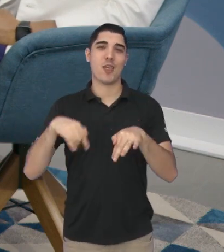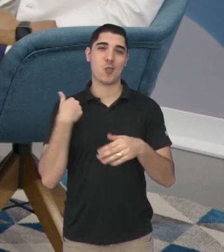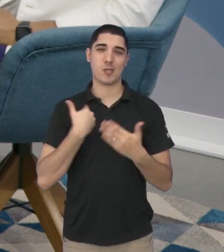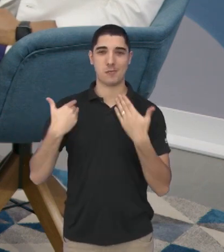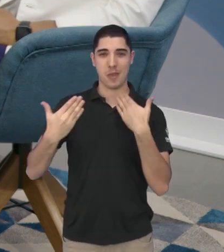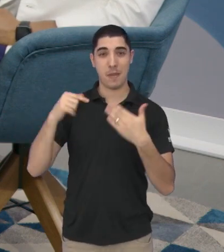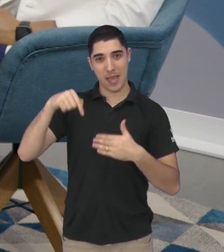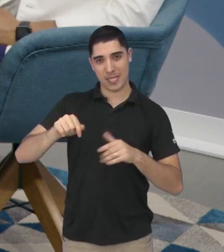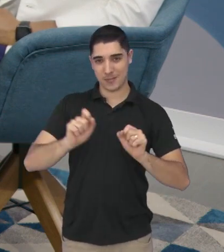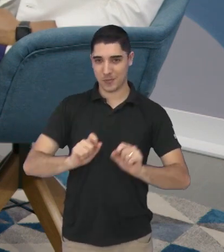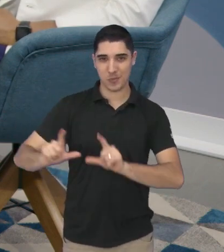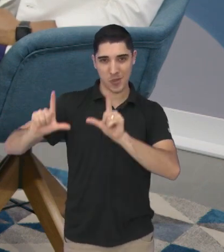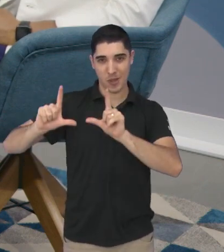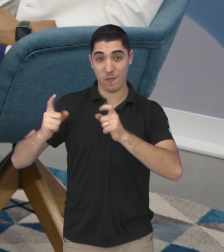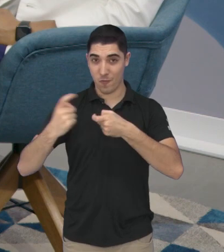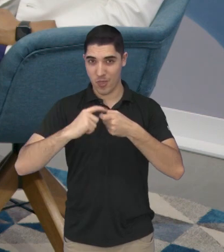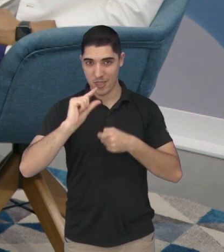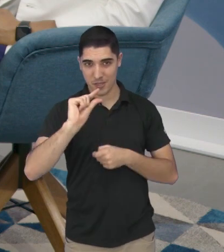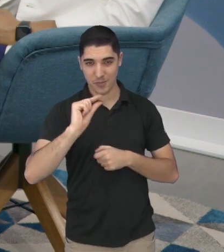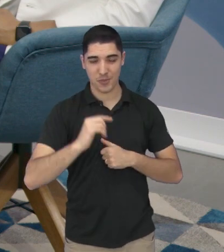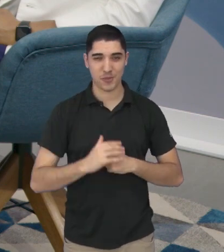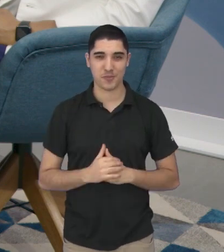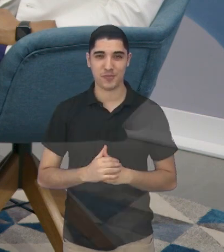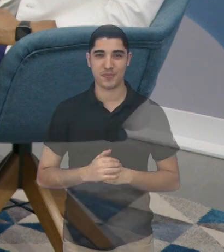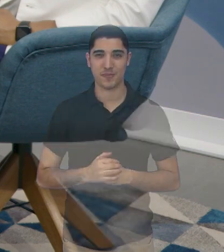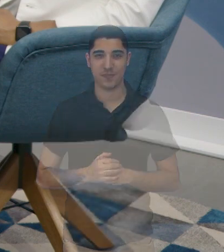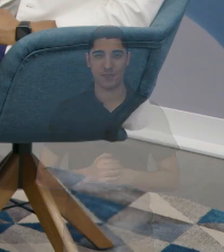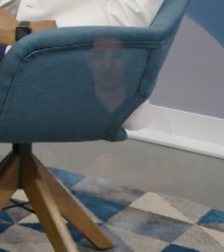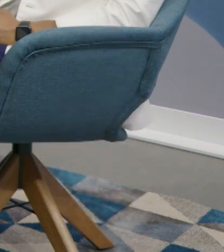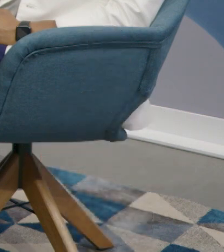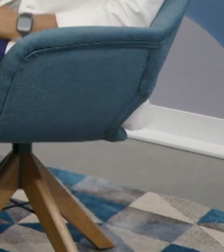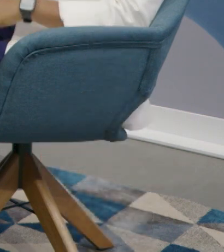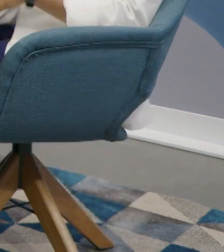esse bate-papo aqui no Diálogos da Cidade. Voltamos já já.